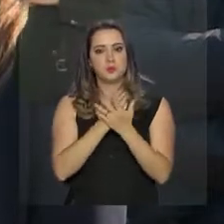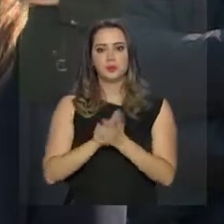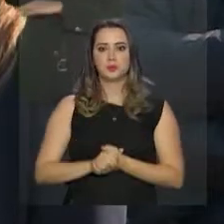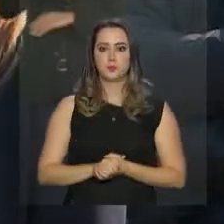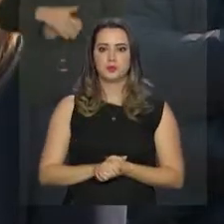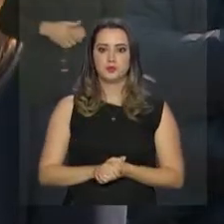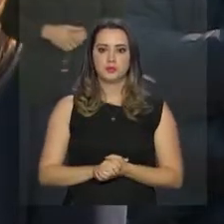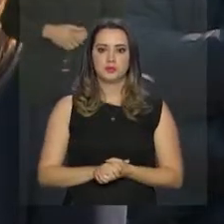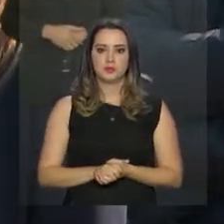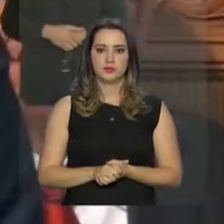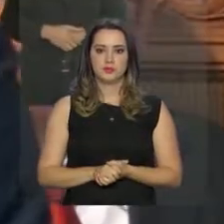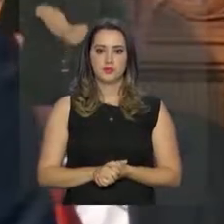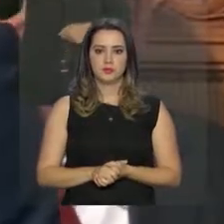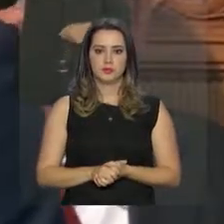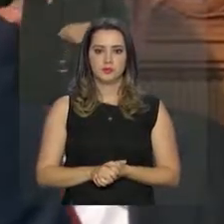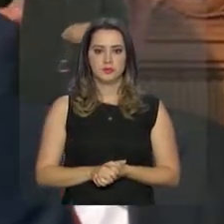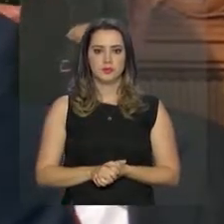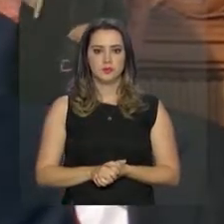defendimos